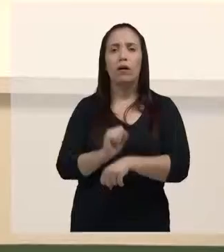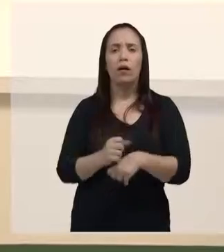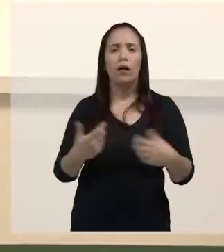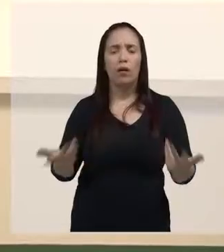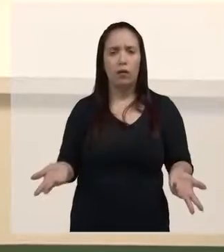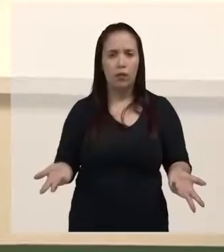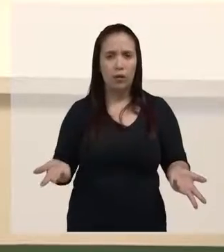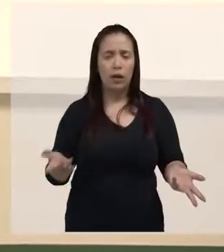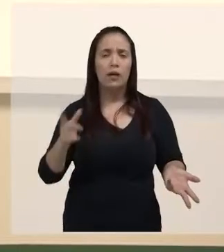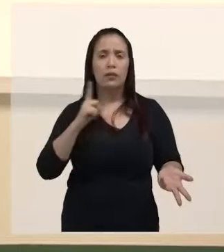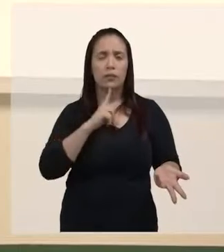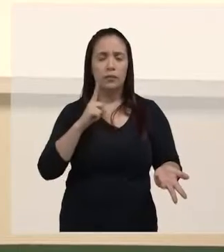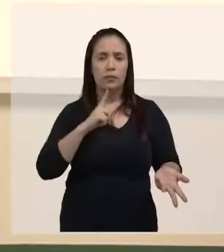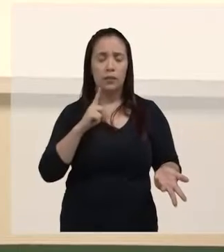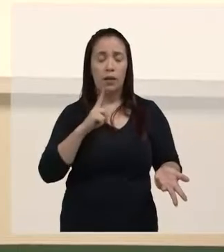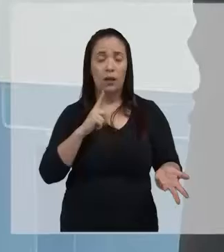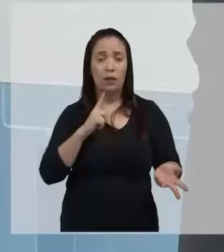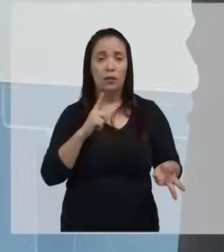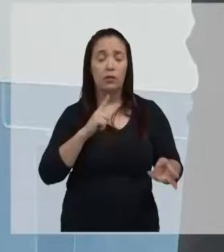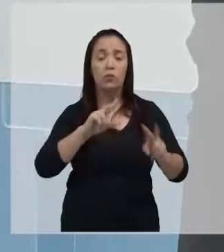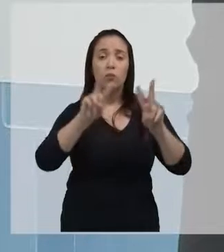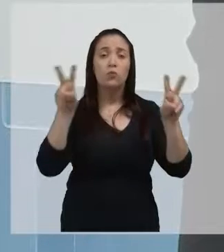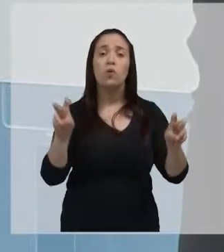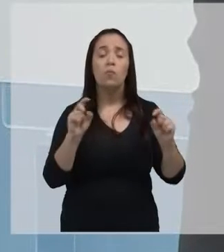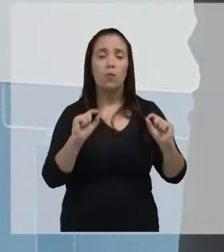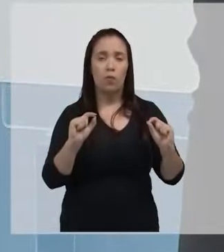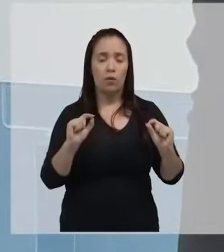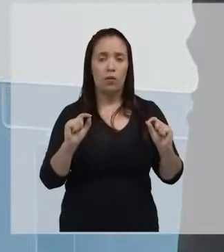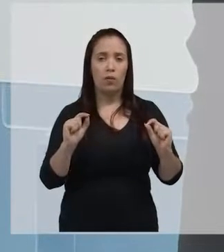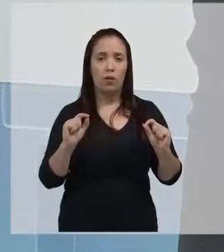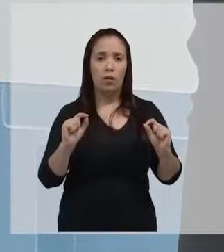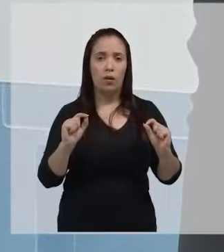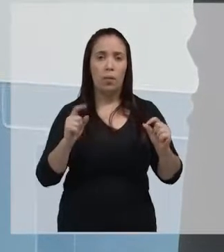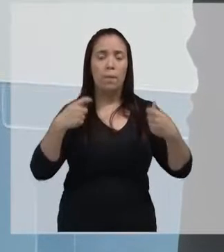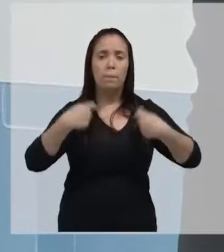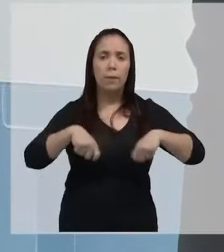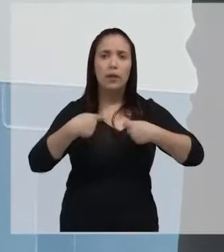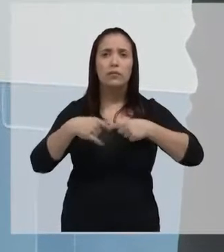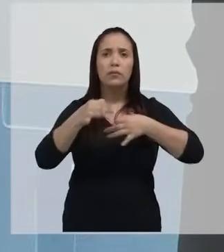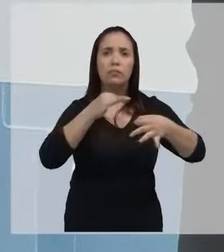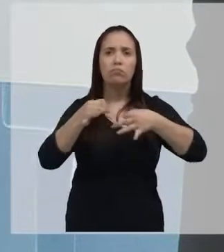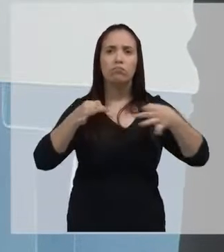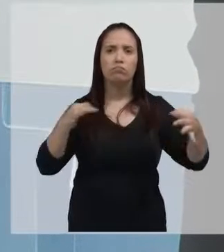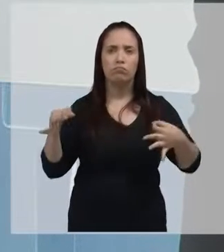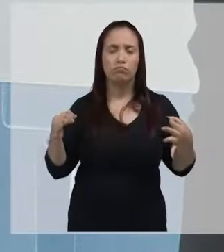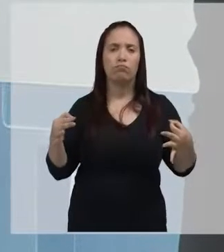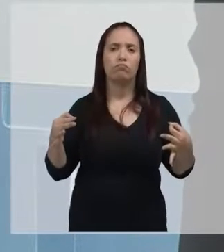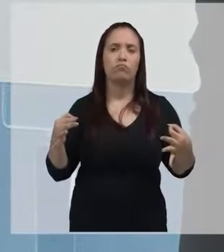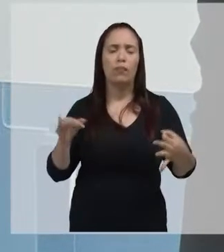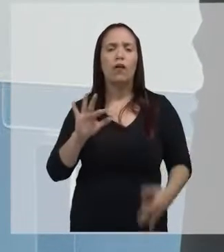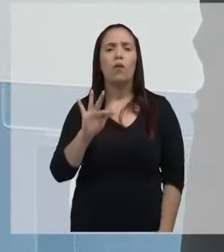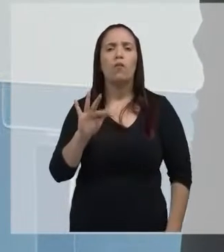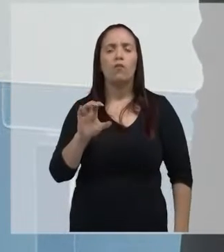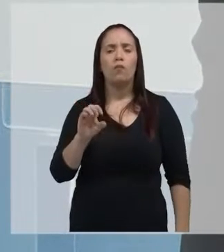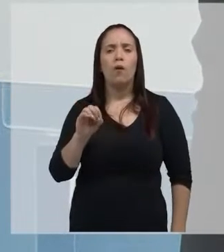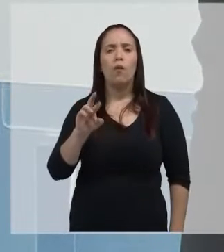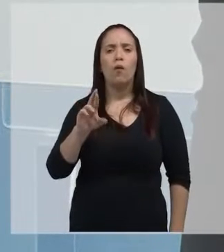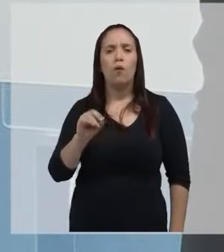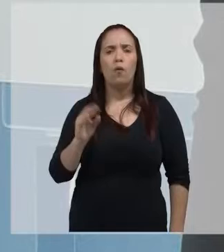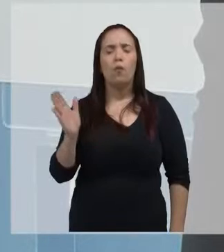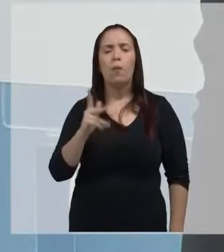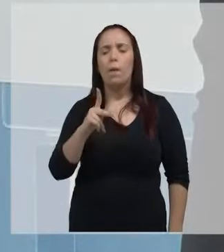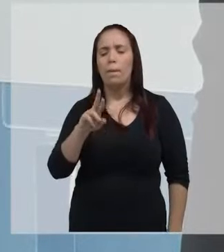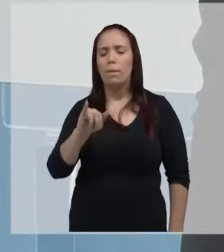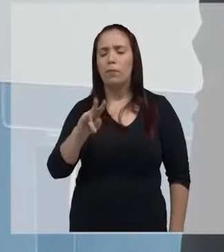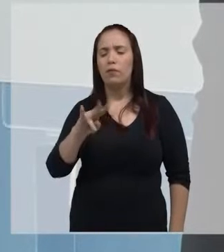Supremo Tribunal Federal. A questão é você colocar uma coisa ampla. O foro privilegiado está para o político